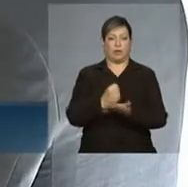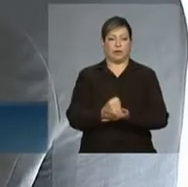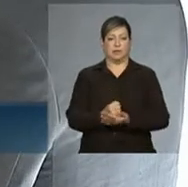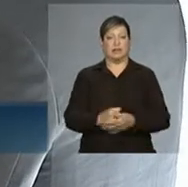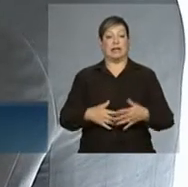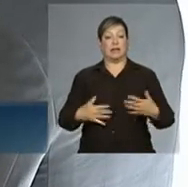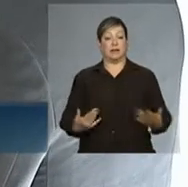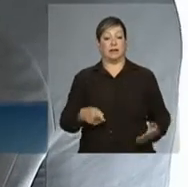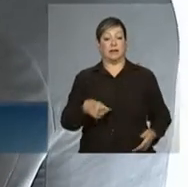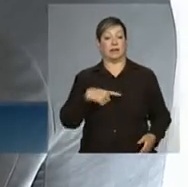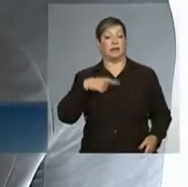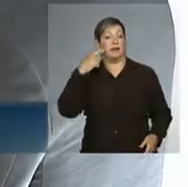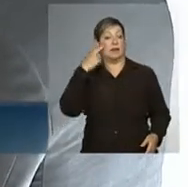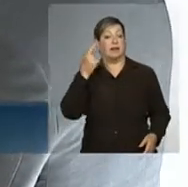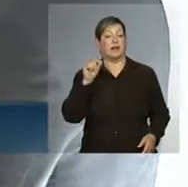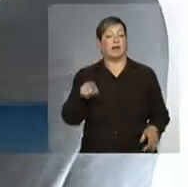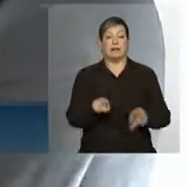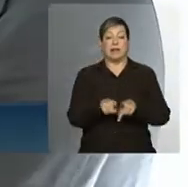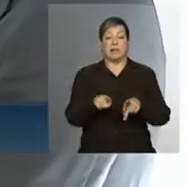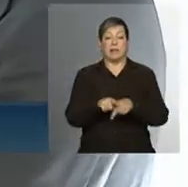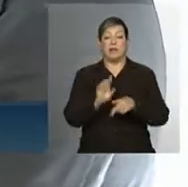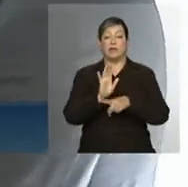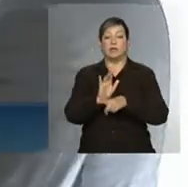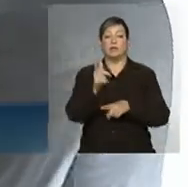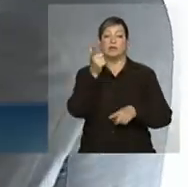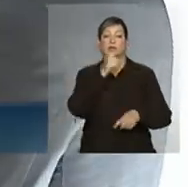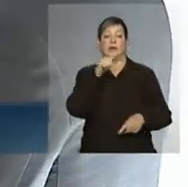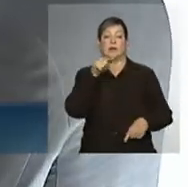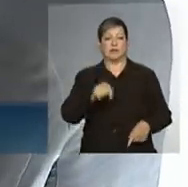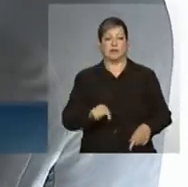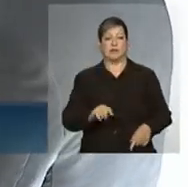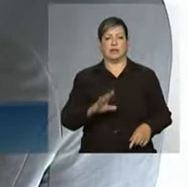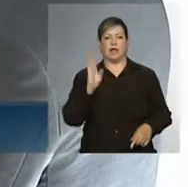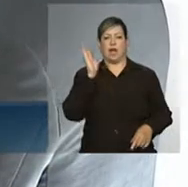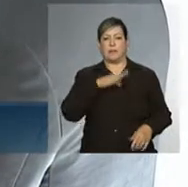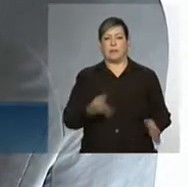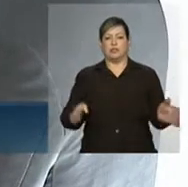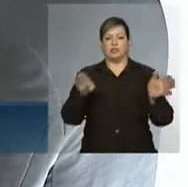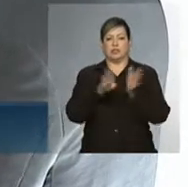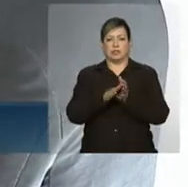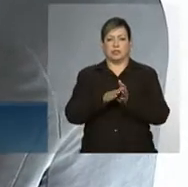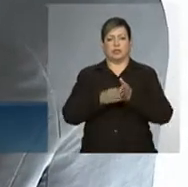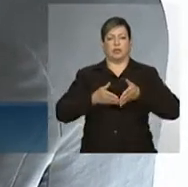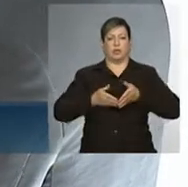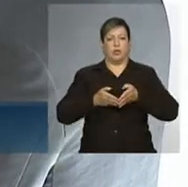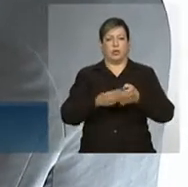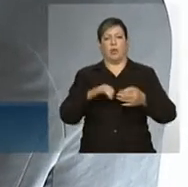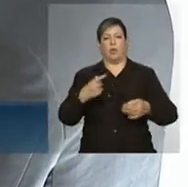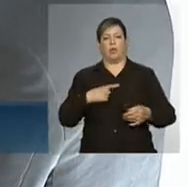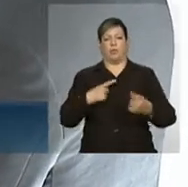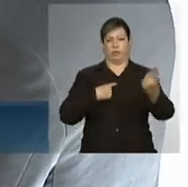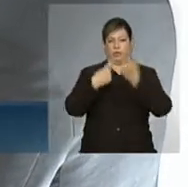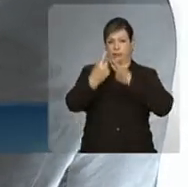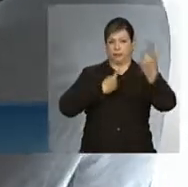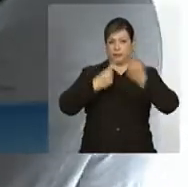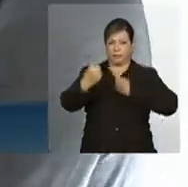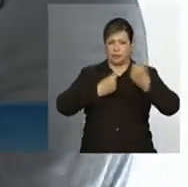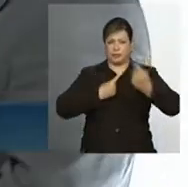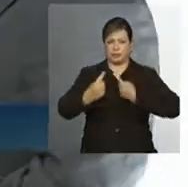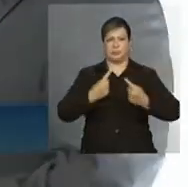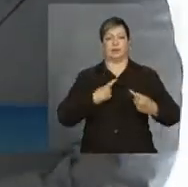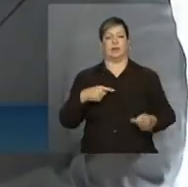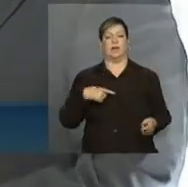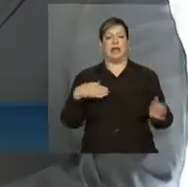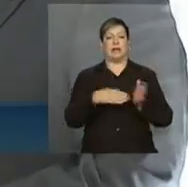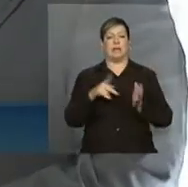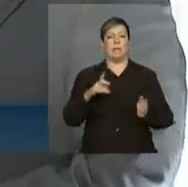Então, a ideia é também permitir que o produto chegue rapidamente em boas rodovias de Sinop até o porto